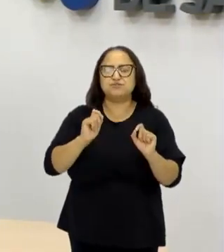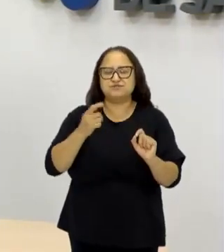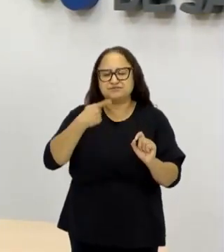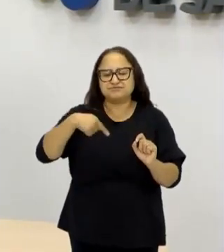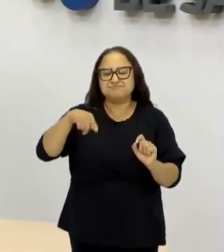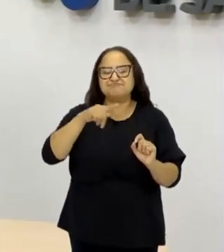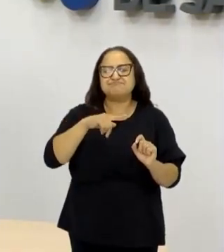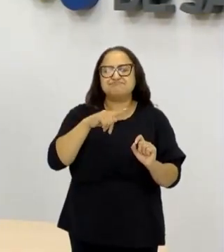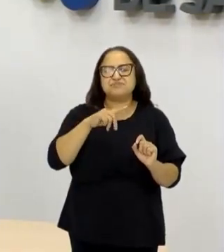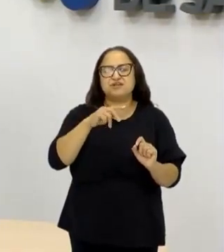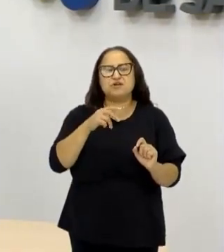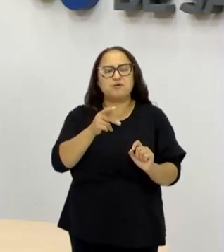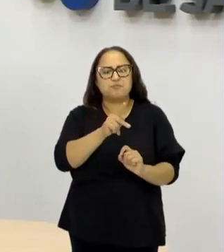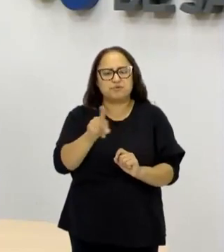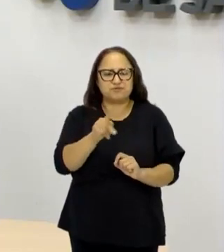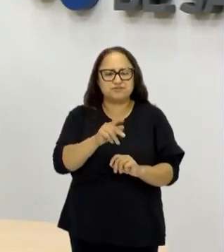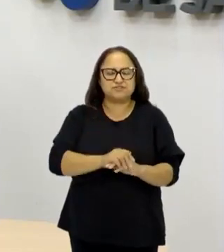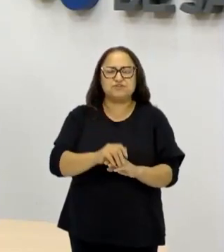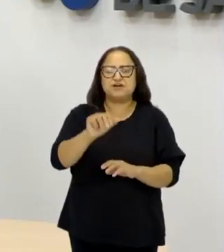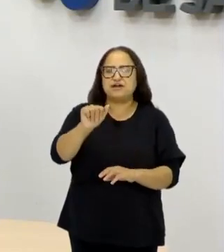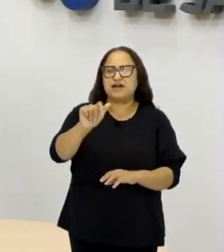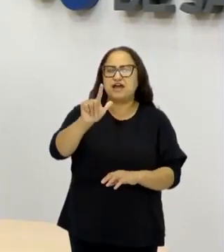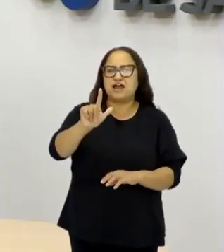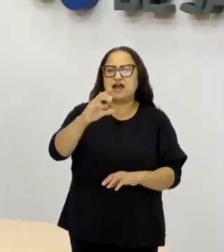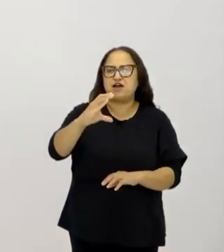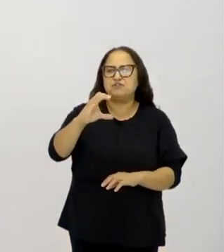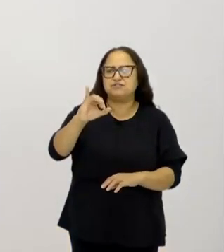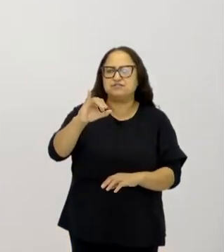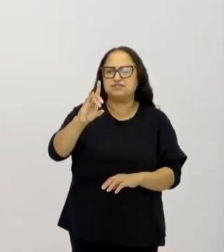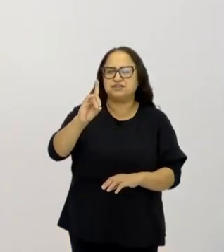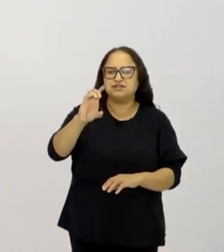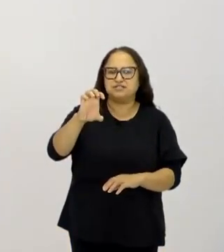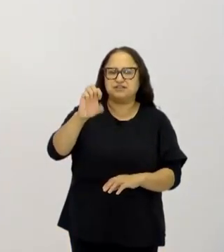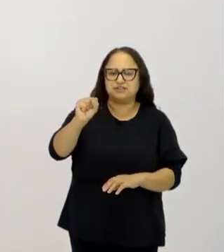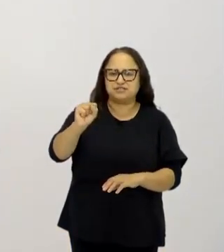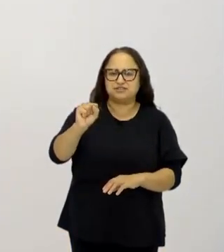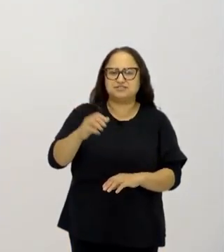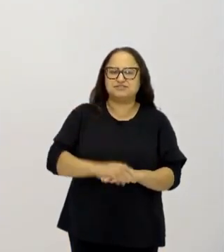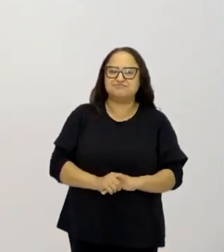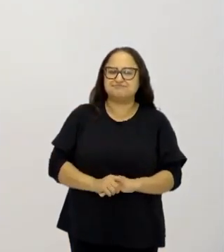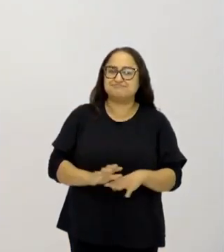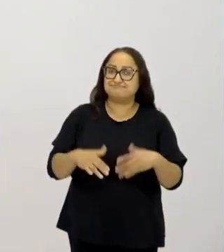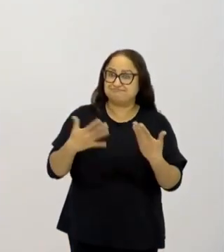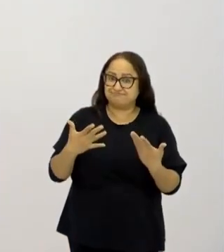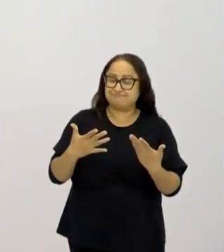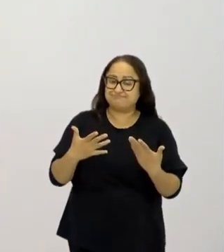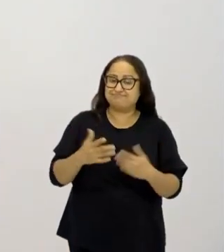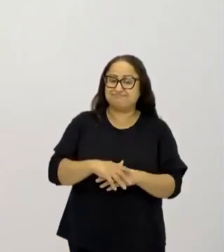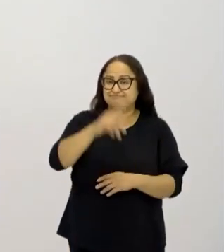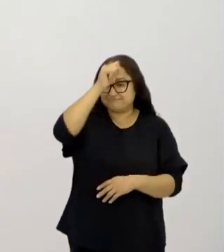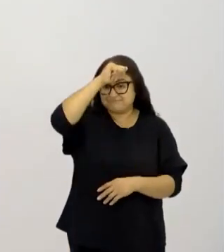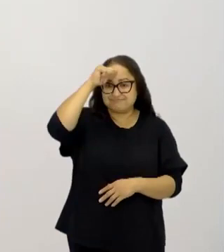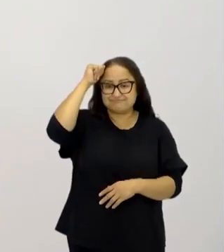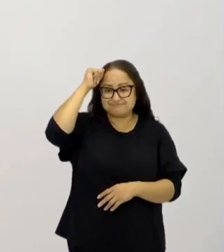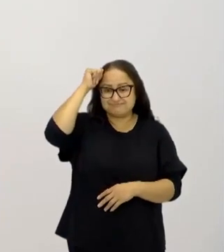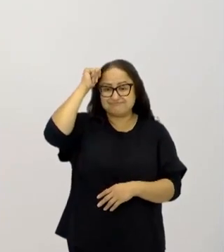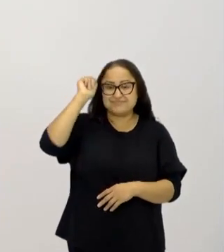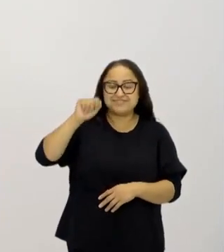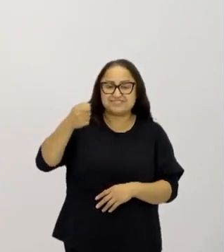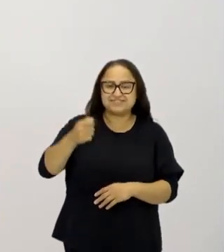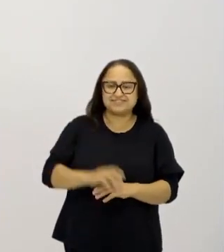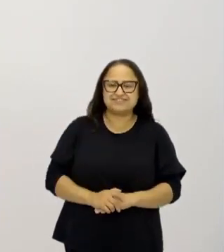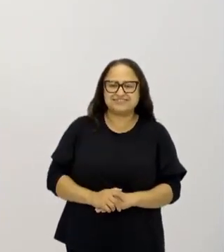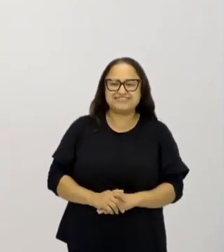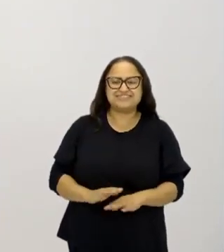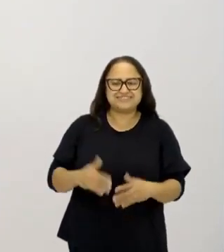de História aí do ensino médio, o professor Alcides Guerreiro. Guerreiro. E hoje você descobriu que era parmesano também. É parmesano,